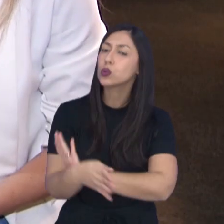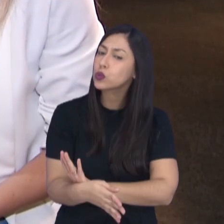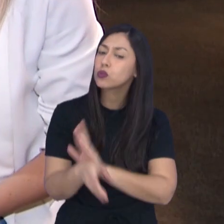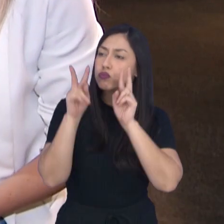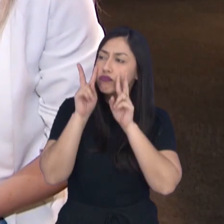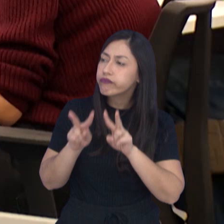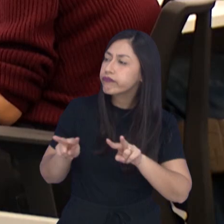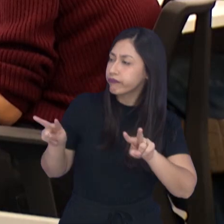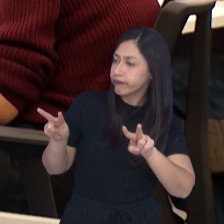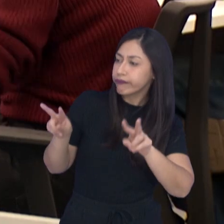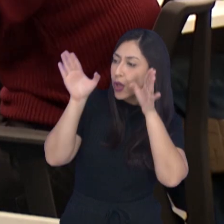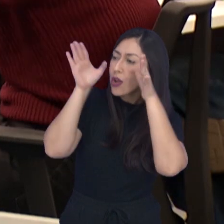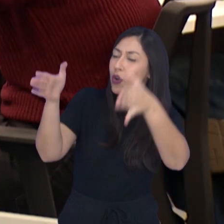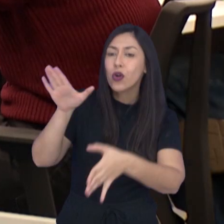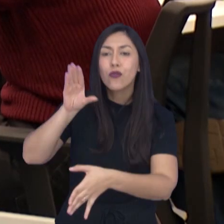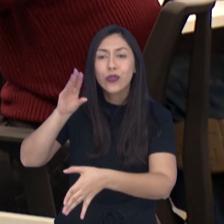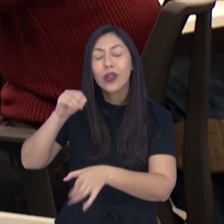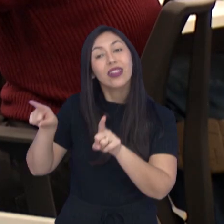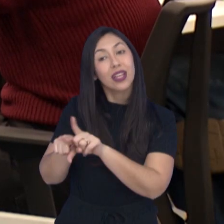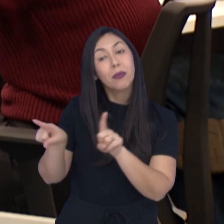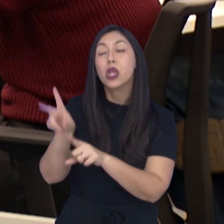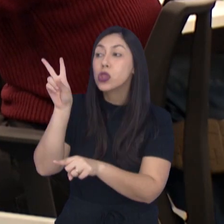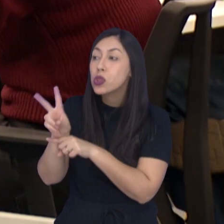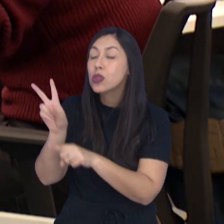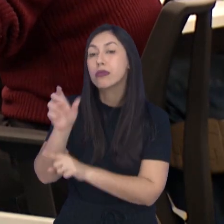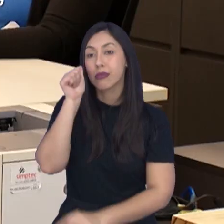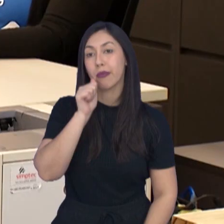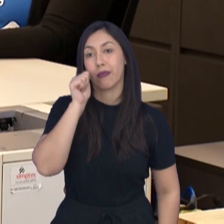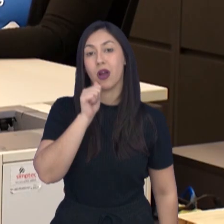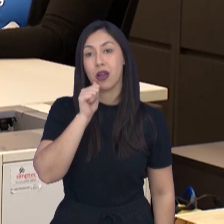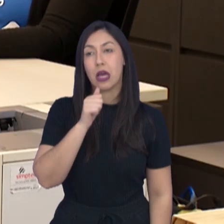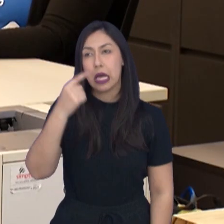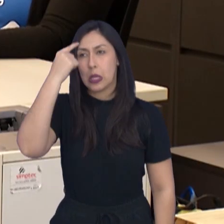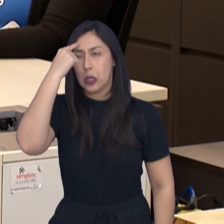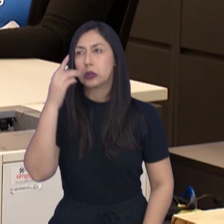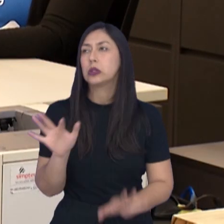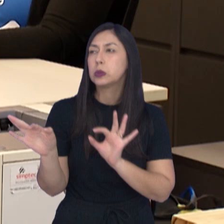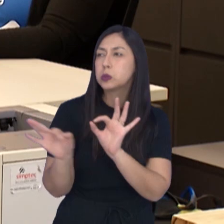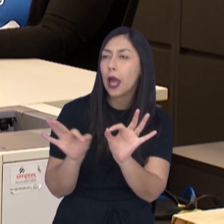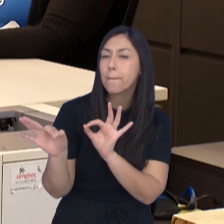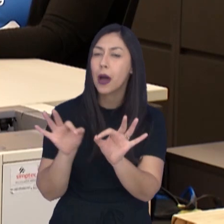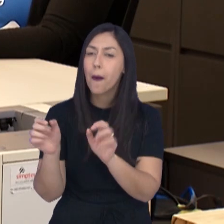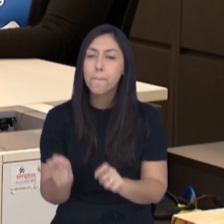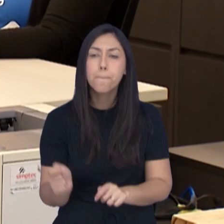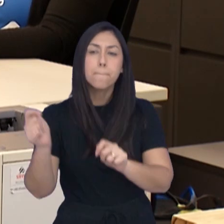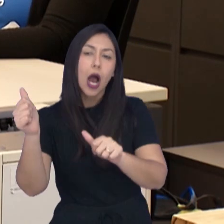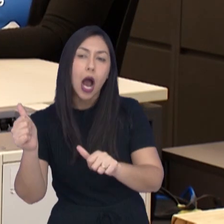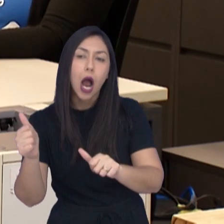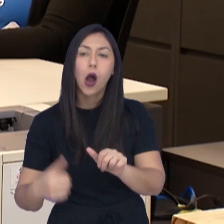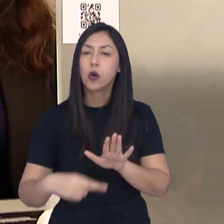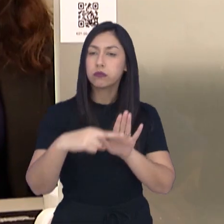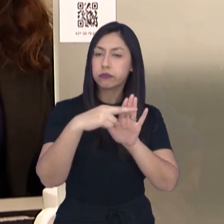para o colaborador e com isso para a mulher, né? Então, quando a gente vai pensar num benefício, numa prática diferente, né, num modelo